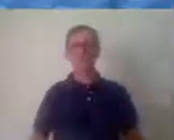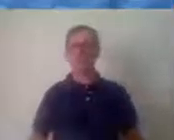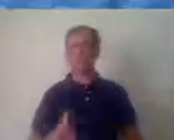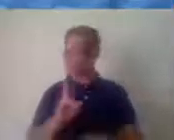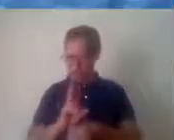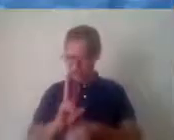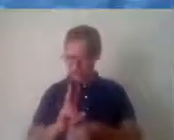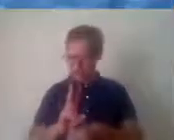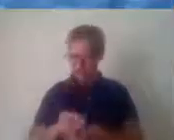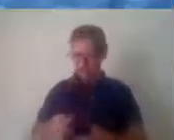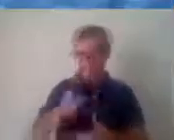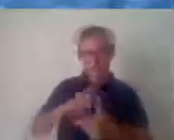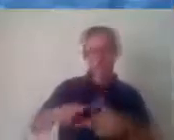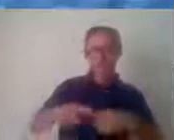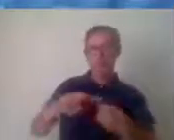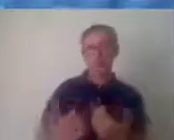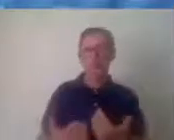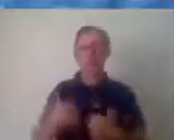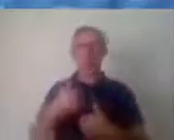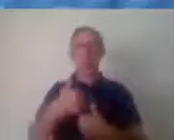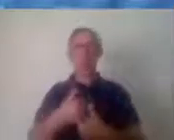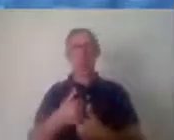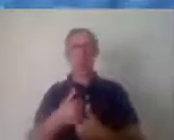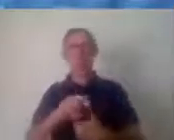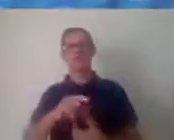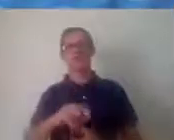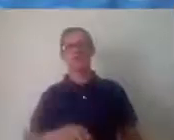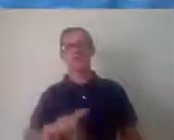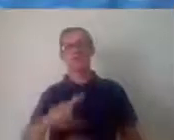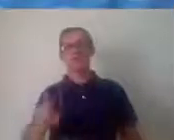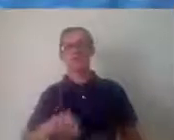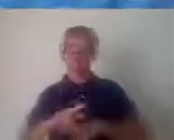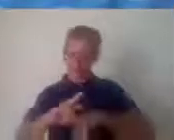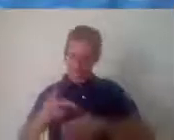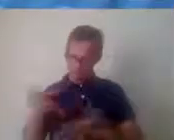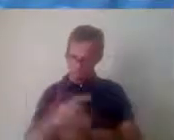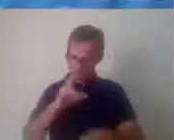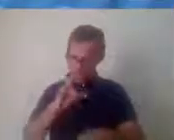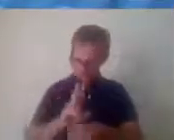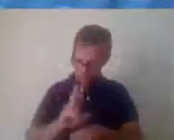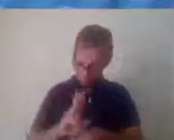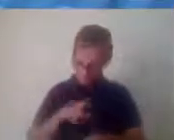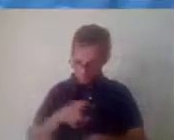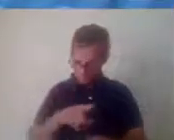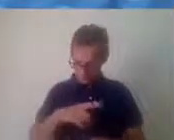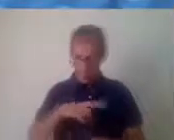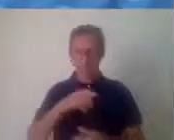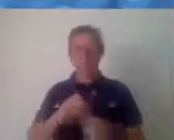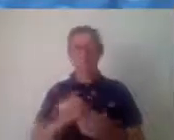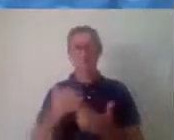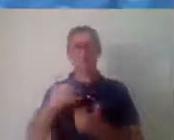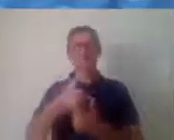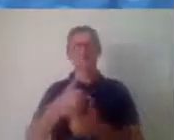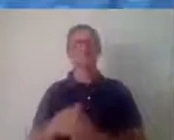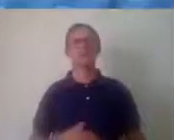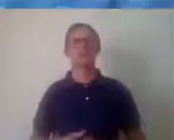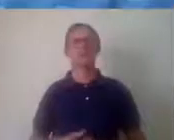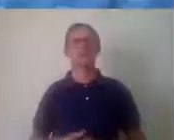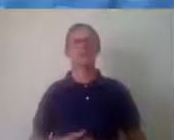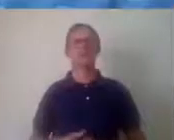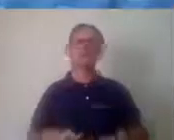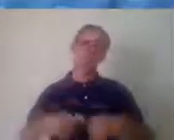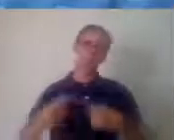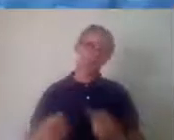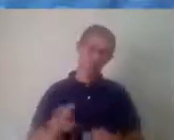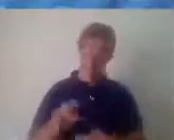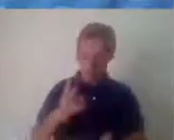bem atenção e vai substituir na variável errada, tá? Então, cuidado quando você estiver fazendo essas substituições. Não